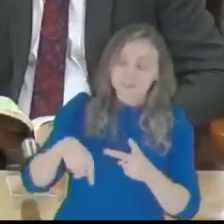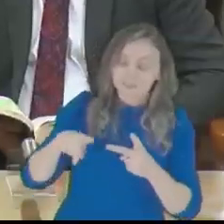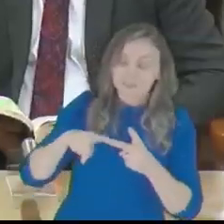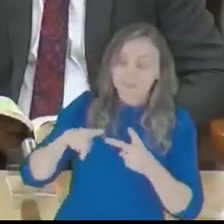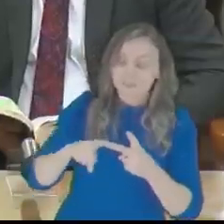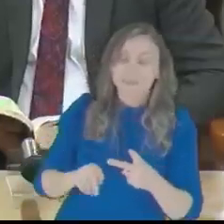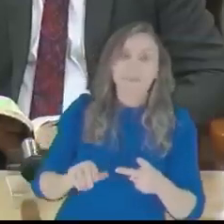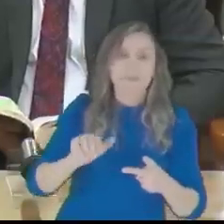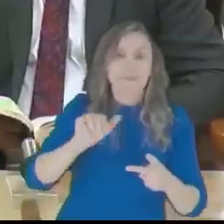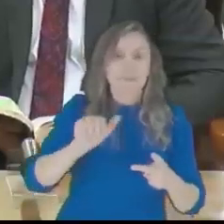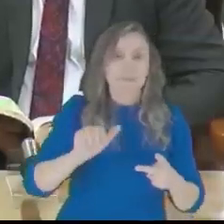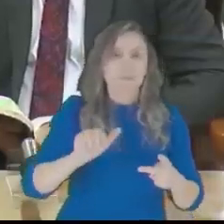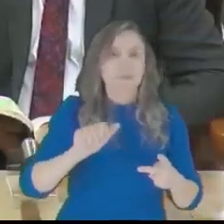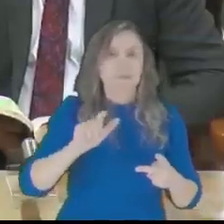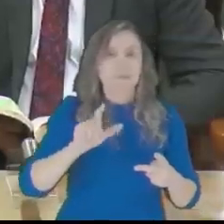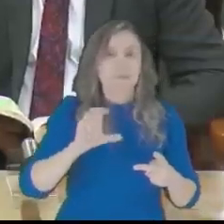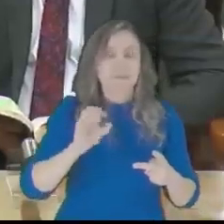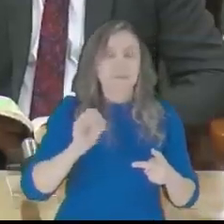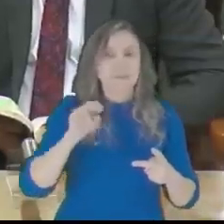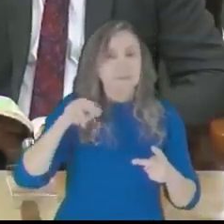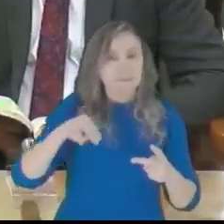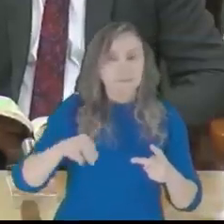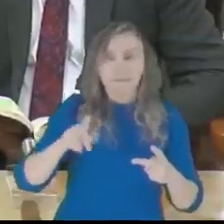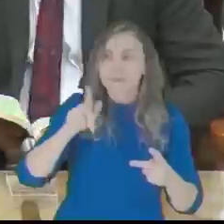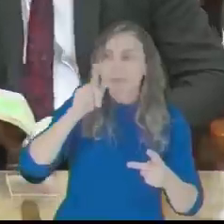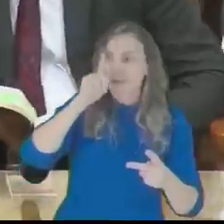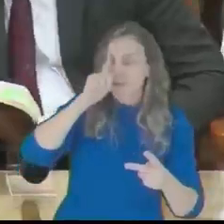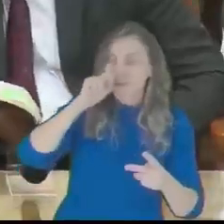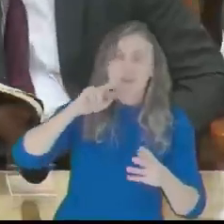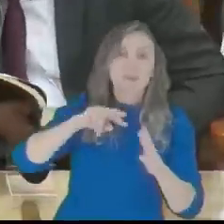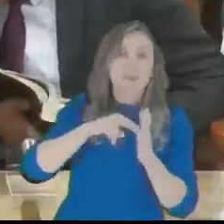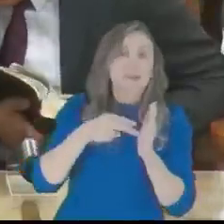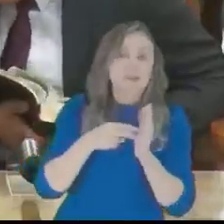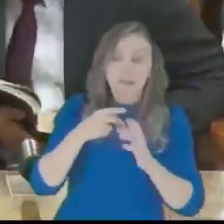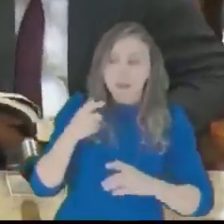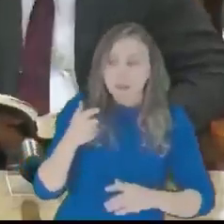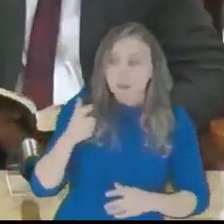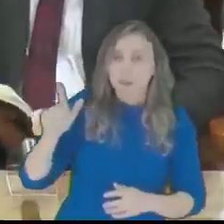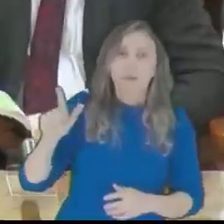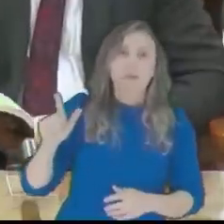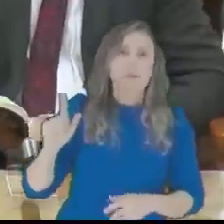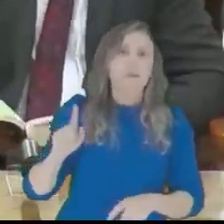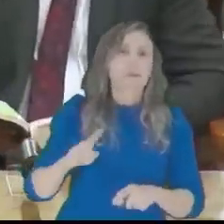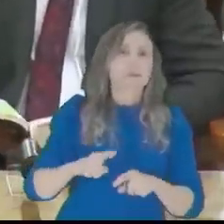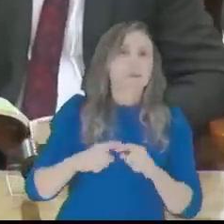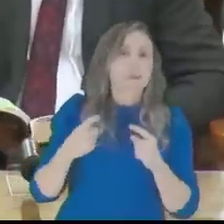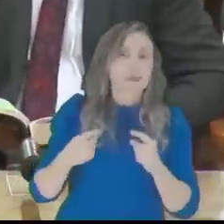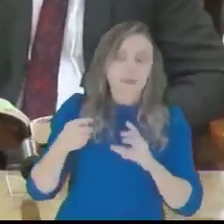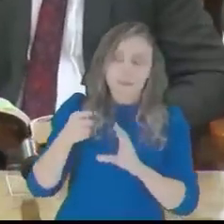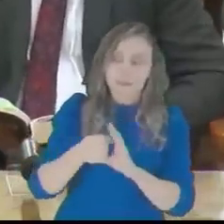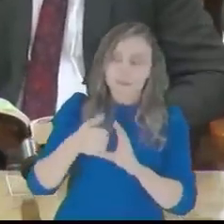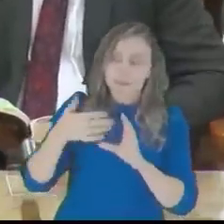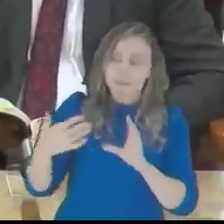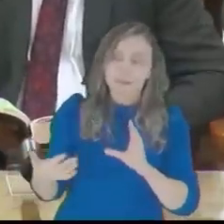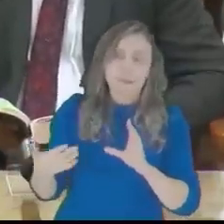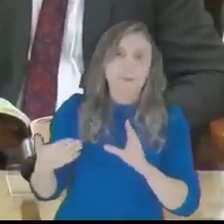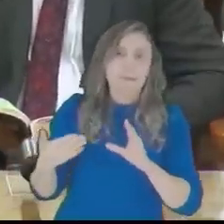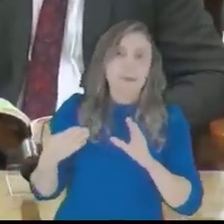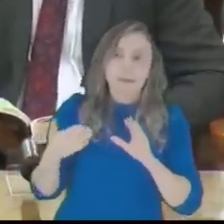alon. E alon no grego quer dizer outro, porém da mesma